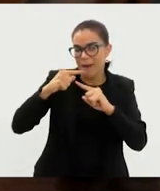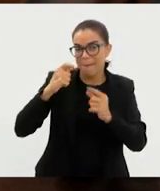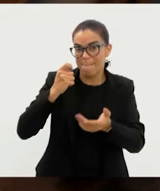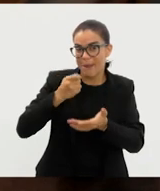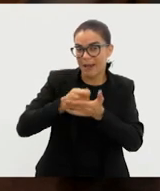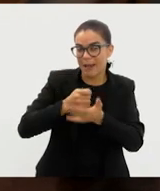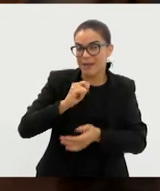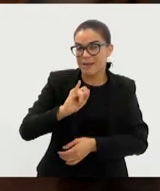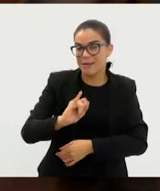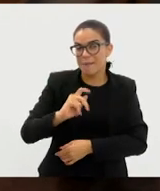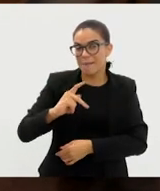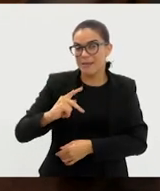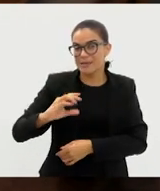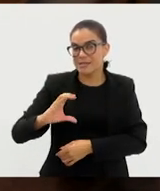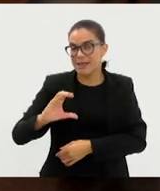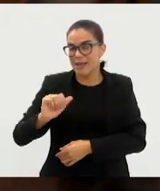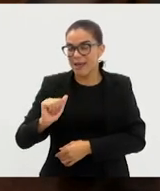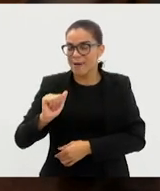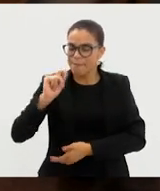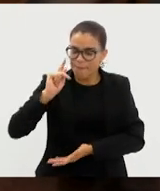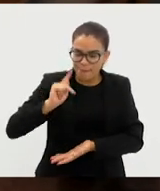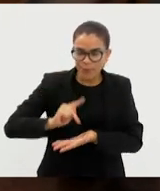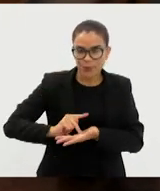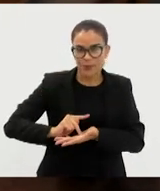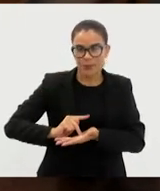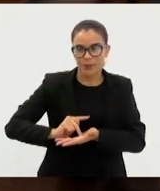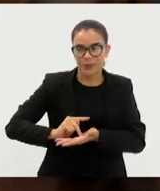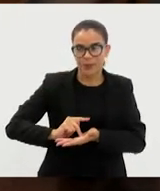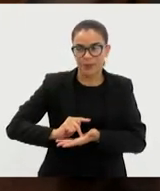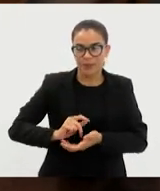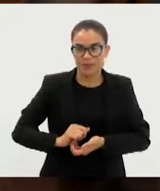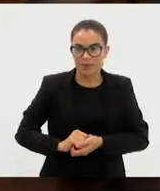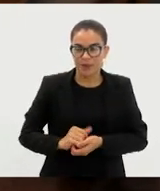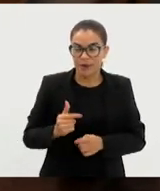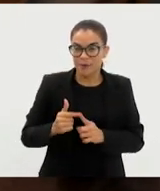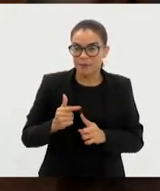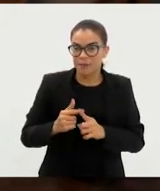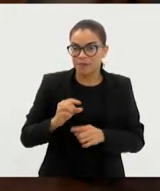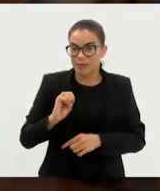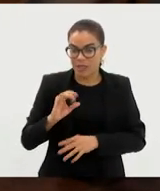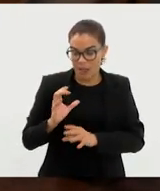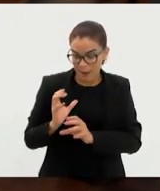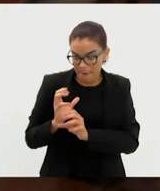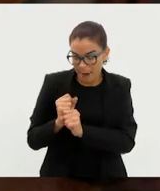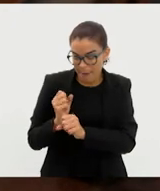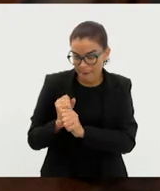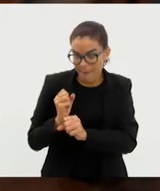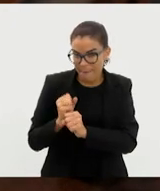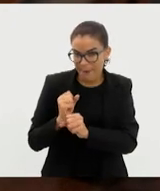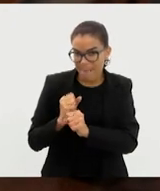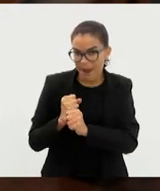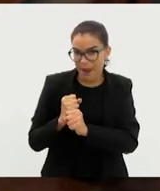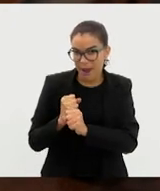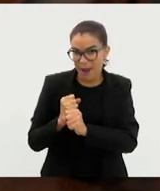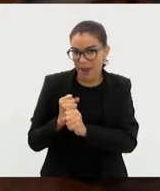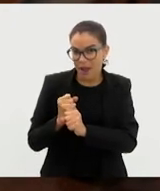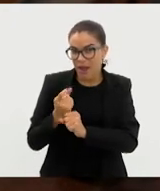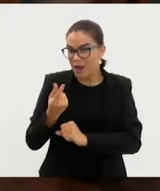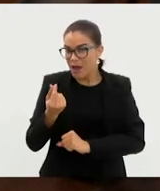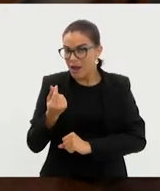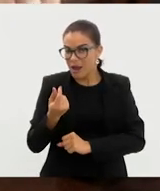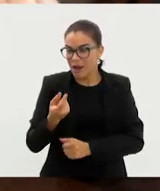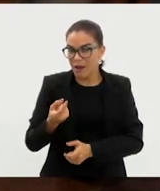puro, sem nenhum juro. E olhe lá, porque se a gente fizer essas contas para